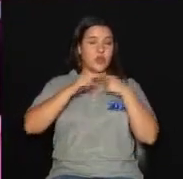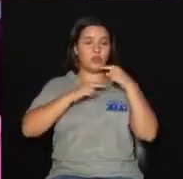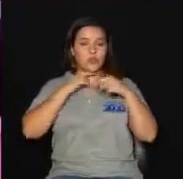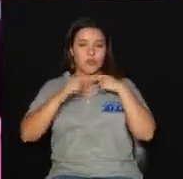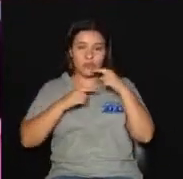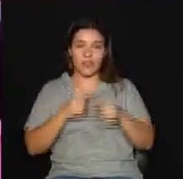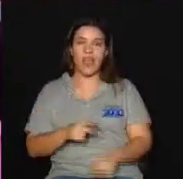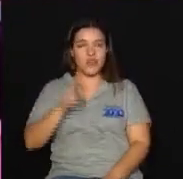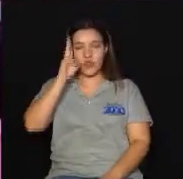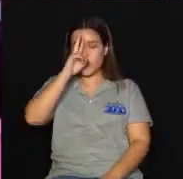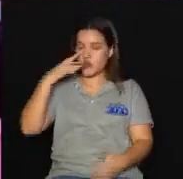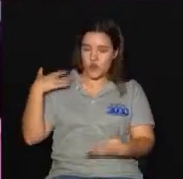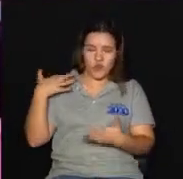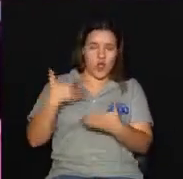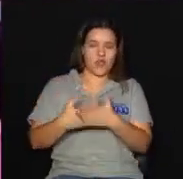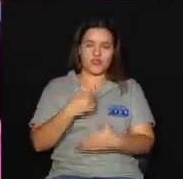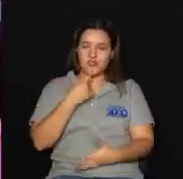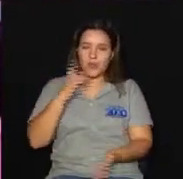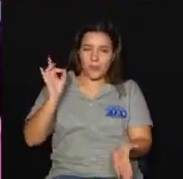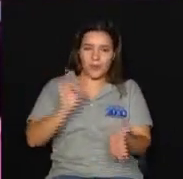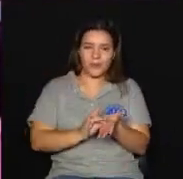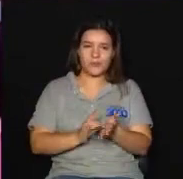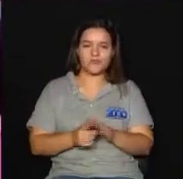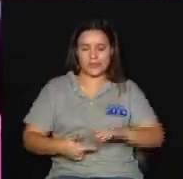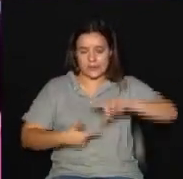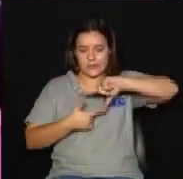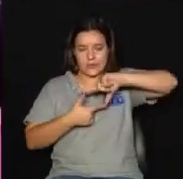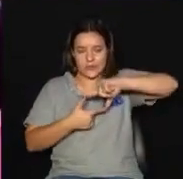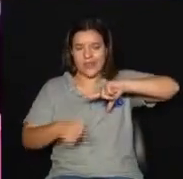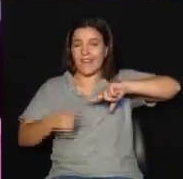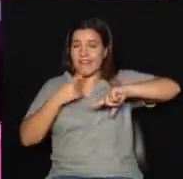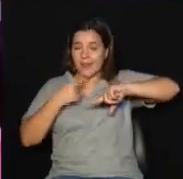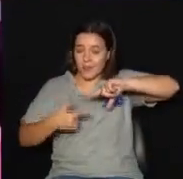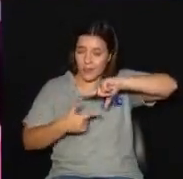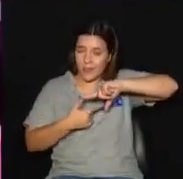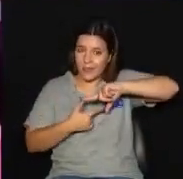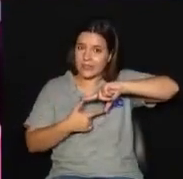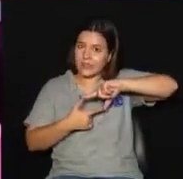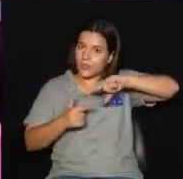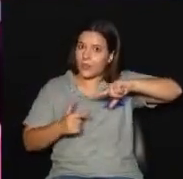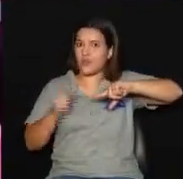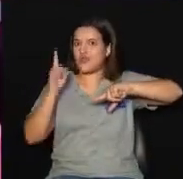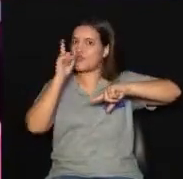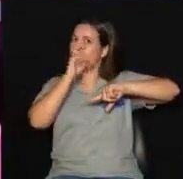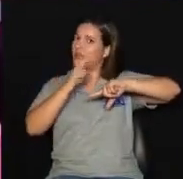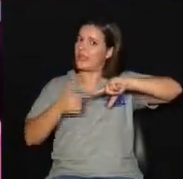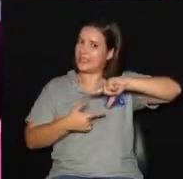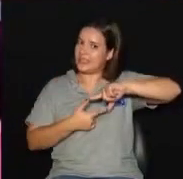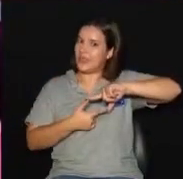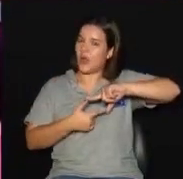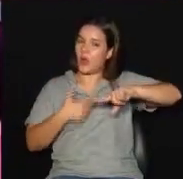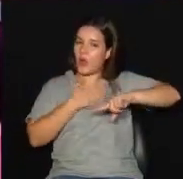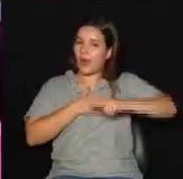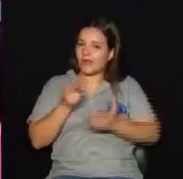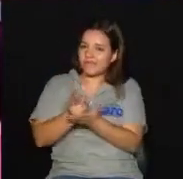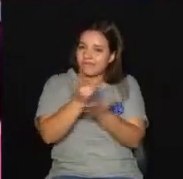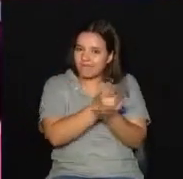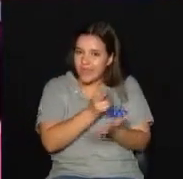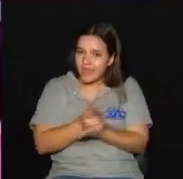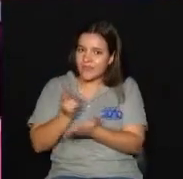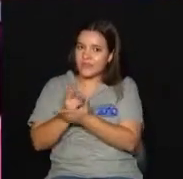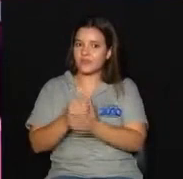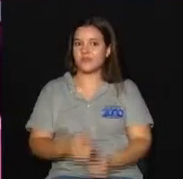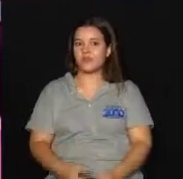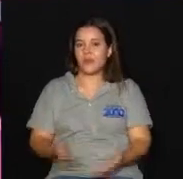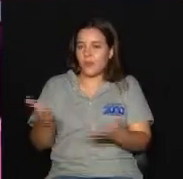na política. Porque você tem uma rede de ligações, uma rede de interrelacionamentos